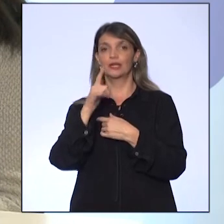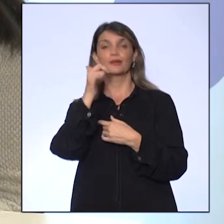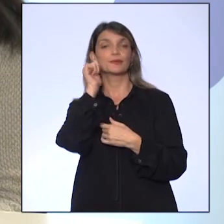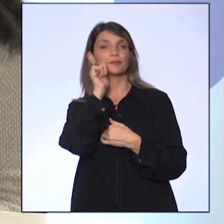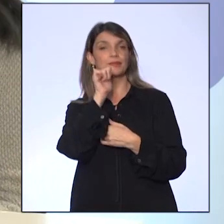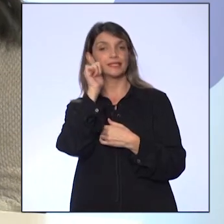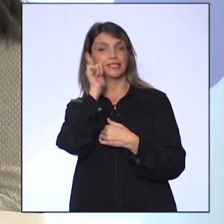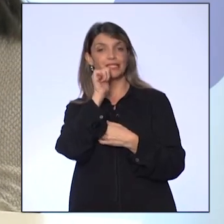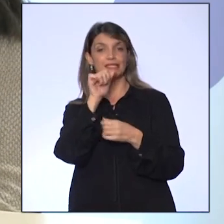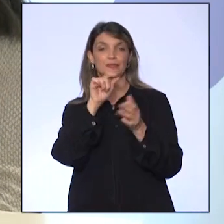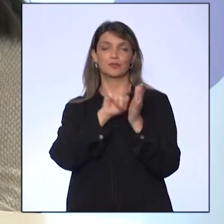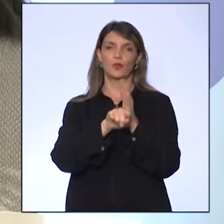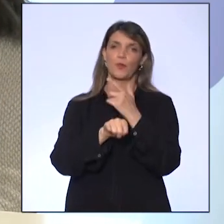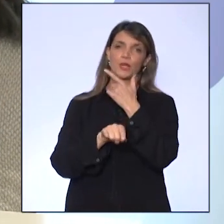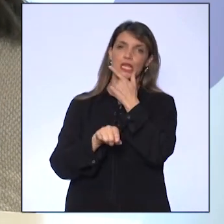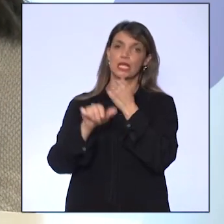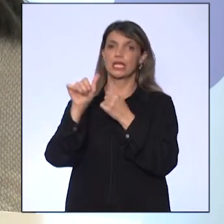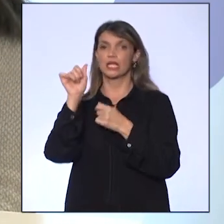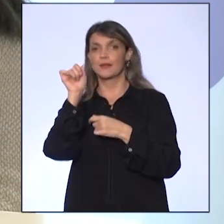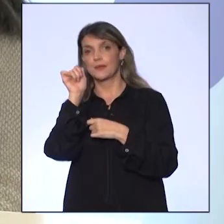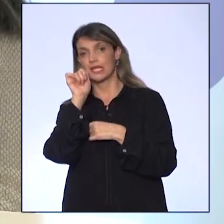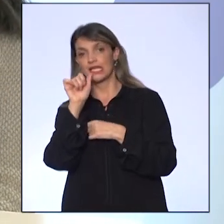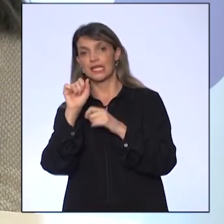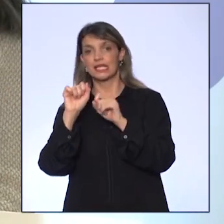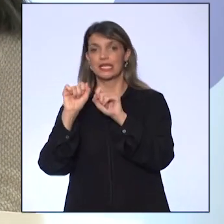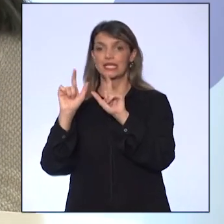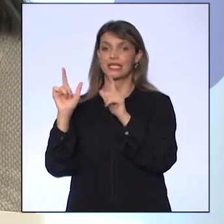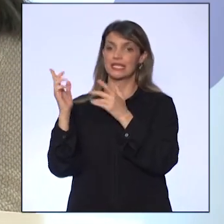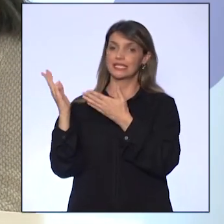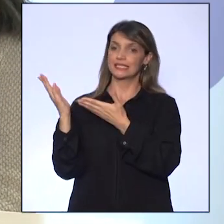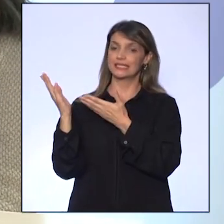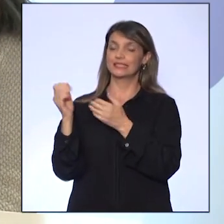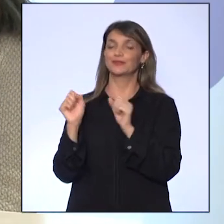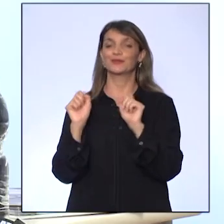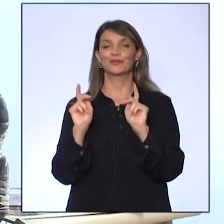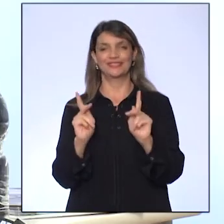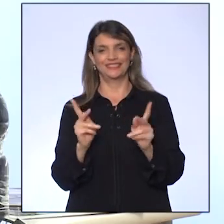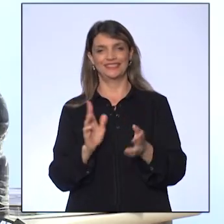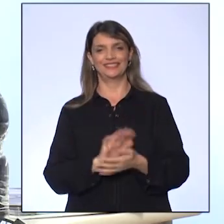perguntou sobre se era um menino, se era uma menina. Ok. Ok?